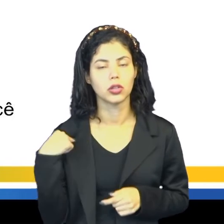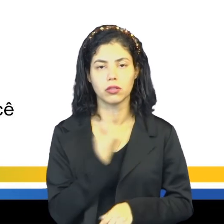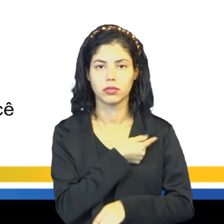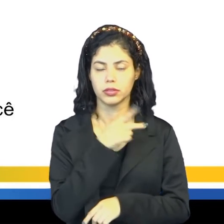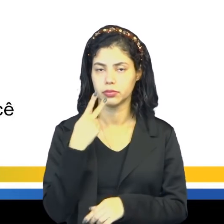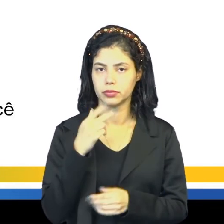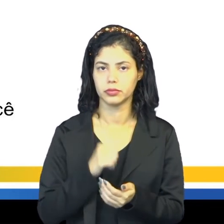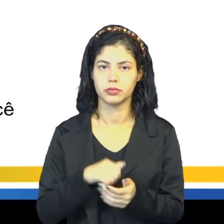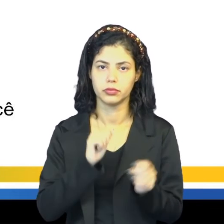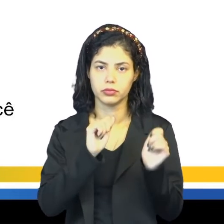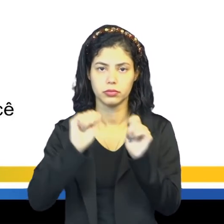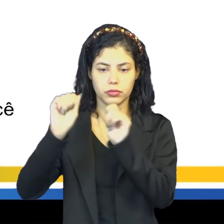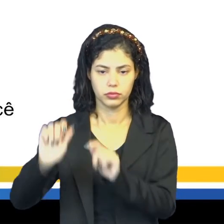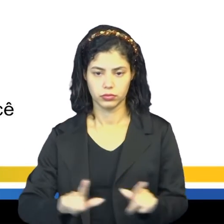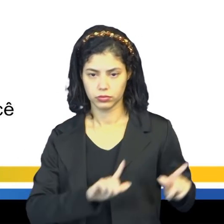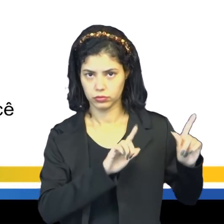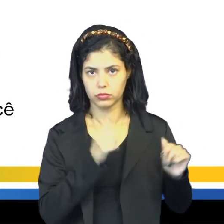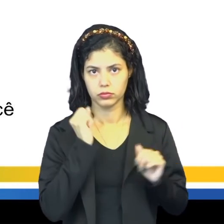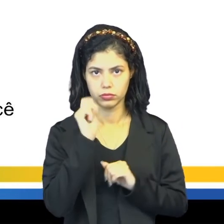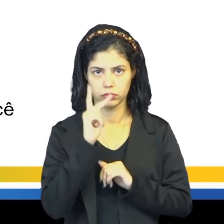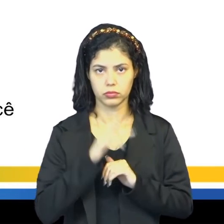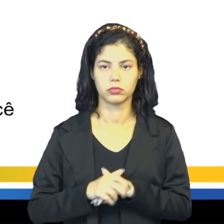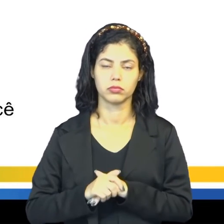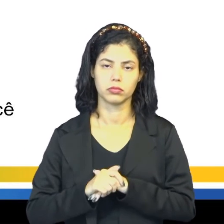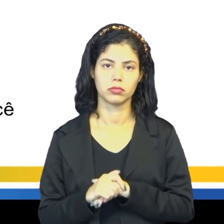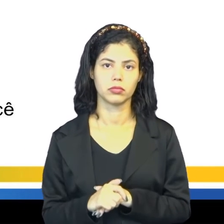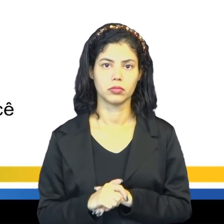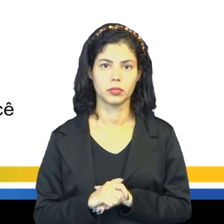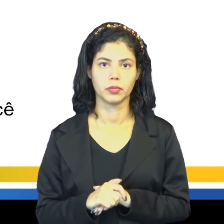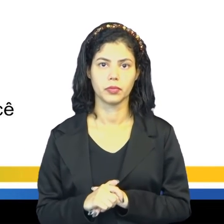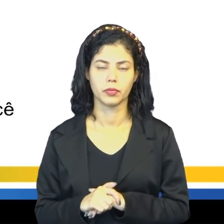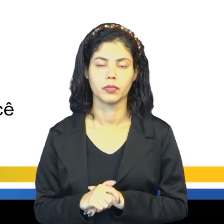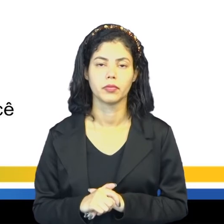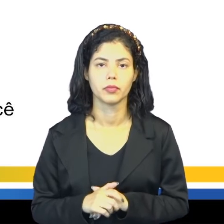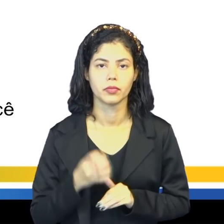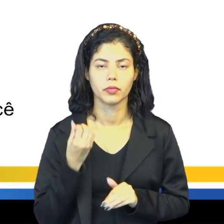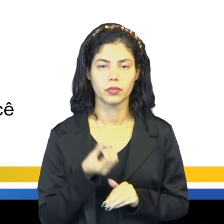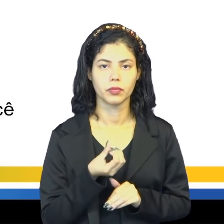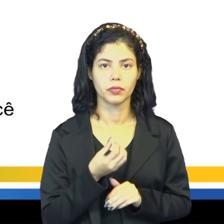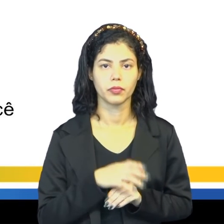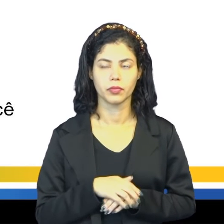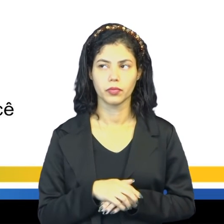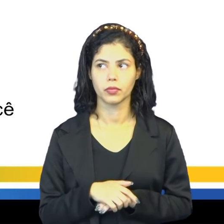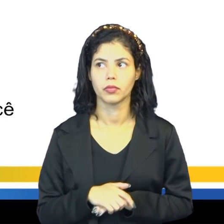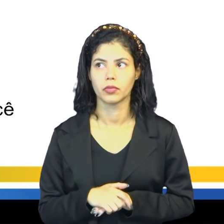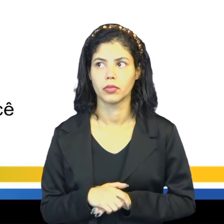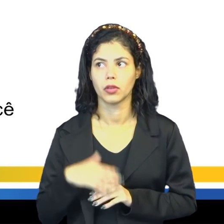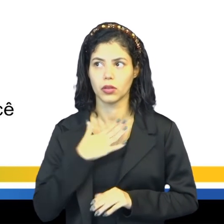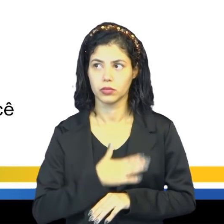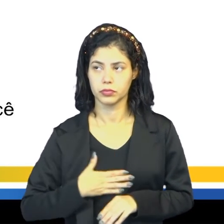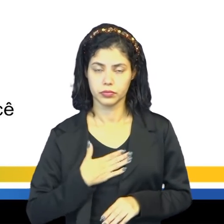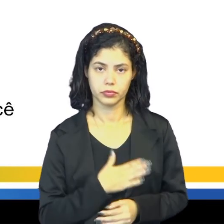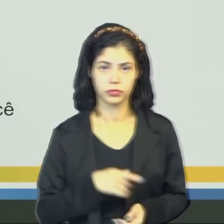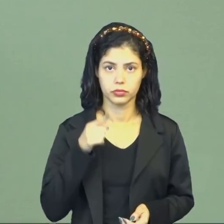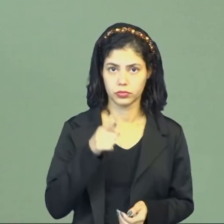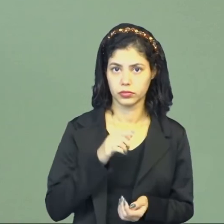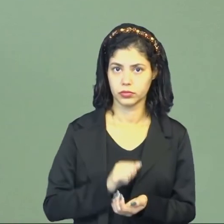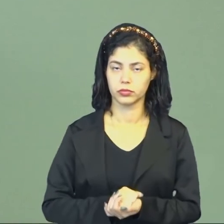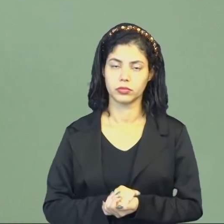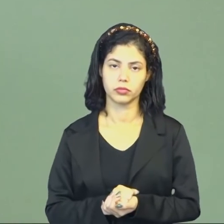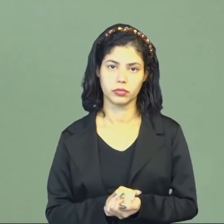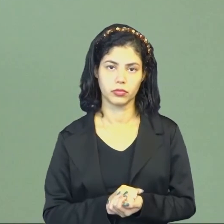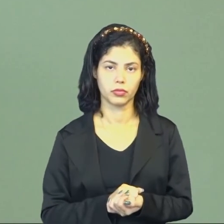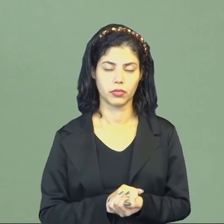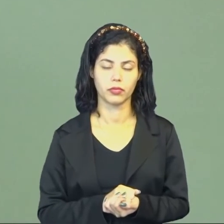gente falou nos slides anteriores, ok? Na sexta frase, você vai colocar o que você gosta, né? Os seus